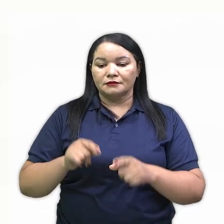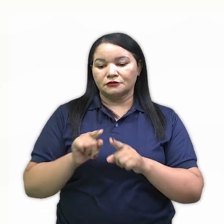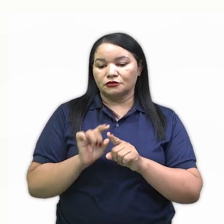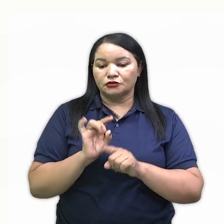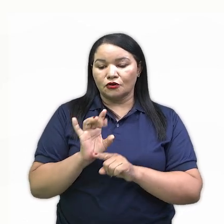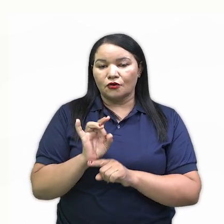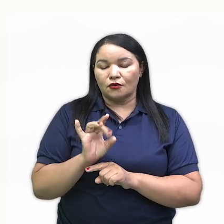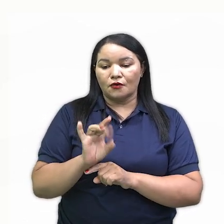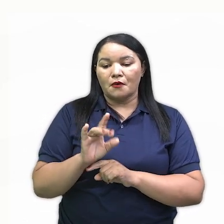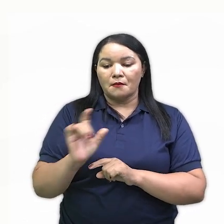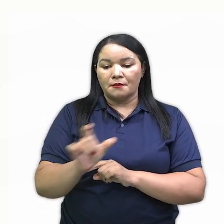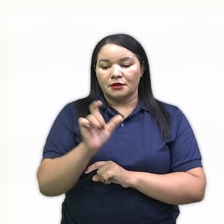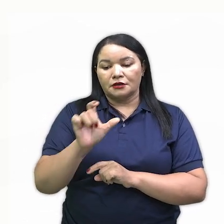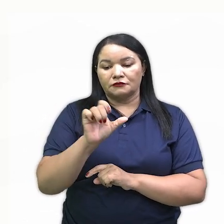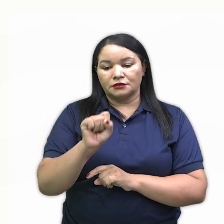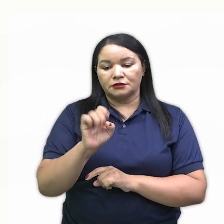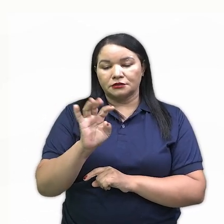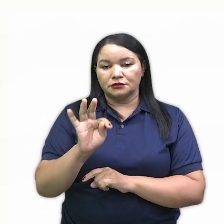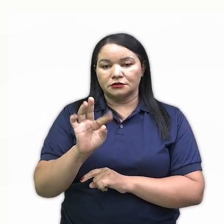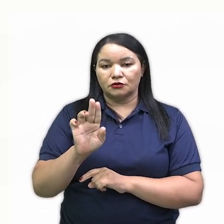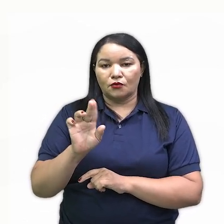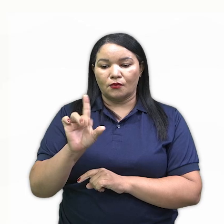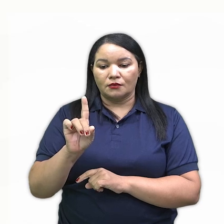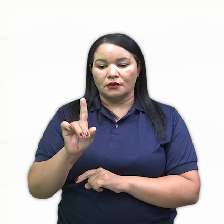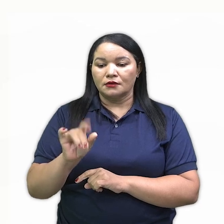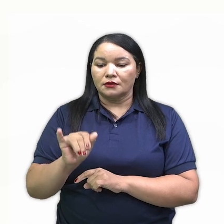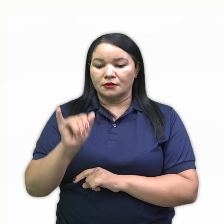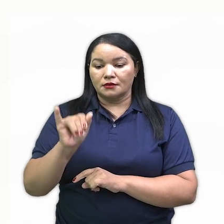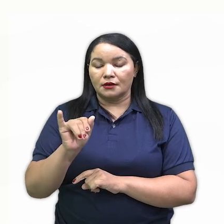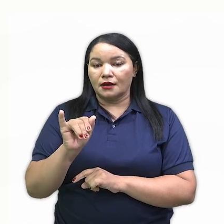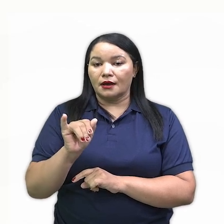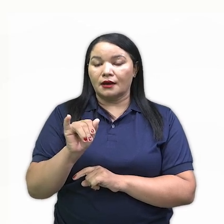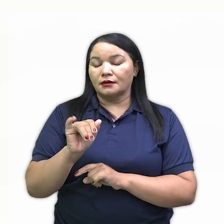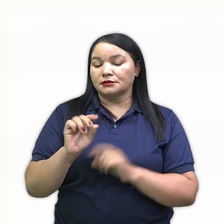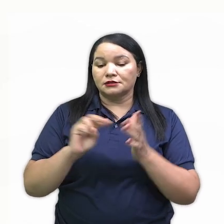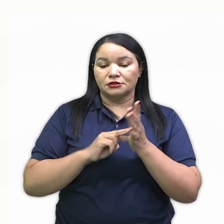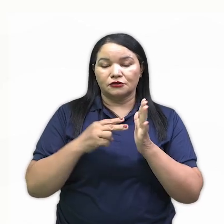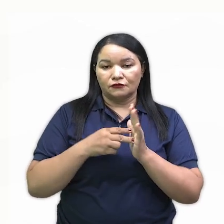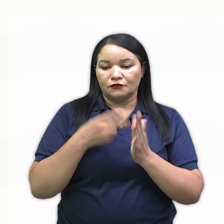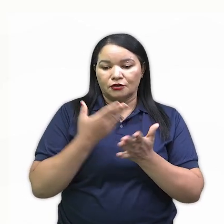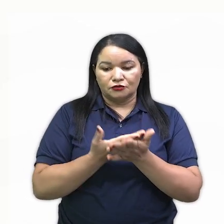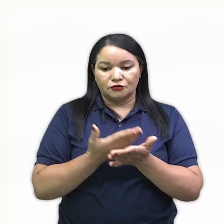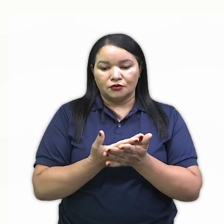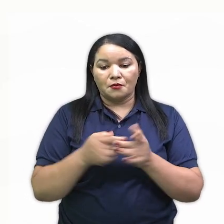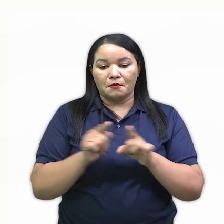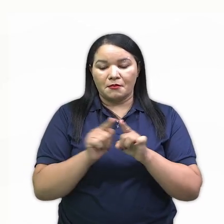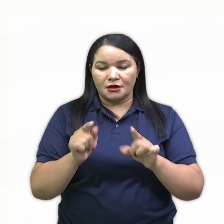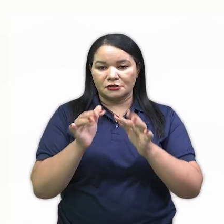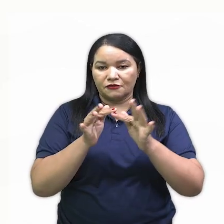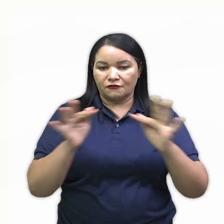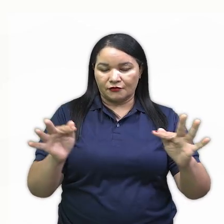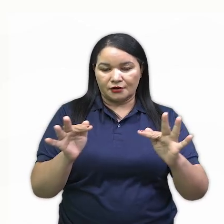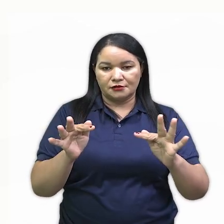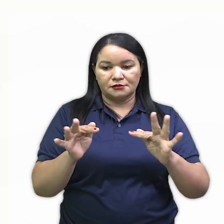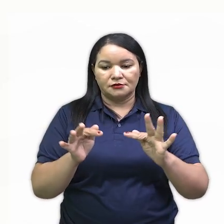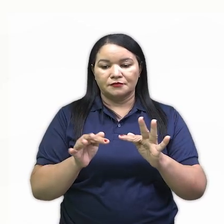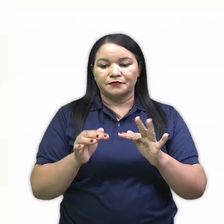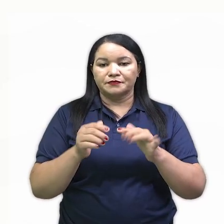significa estudar. Mas a frase que eu quero montar, olha só, eu